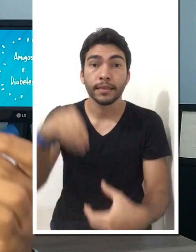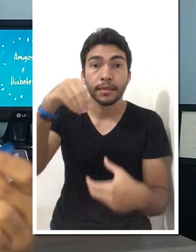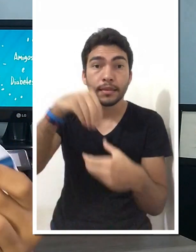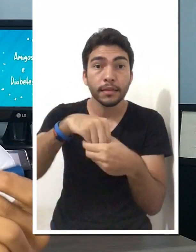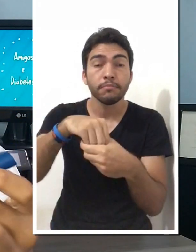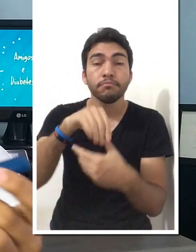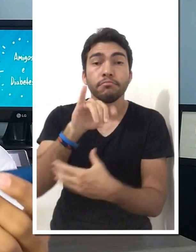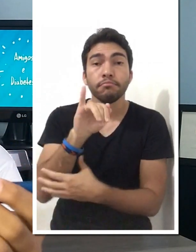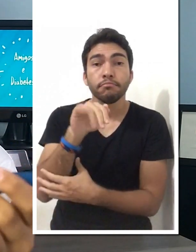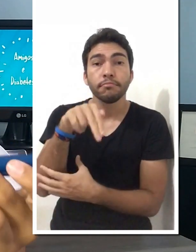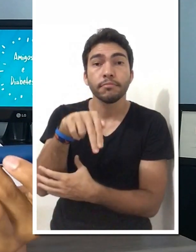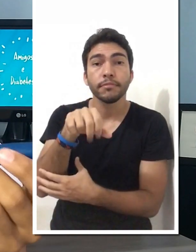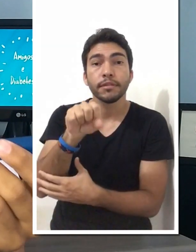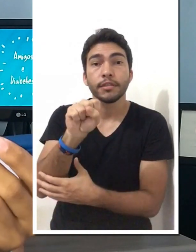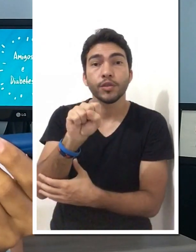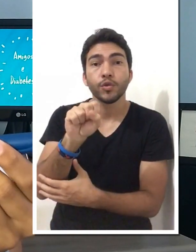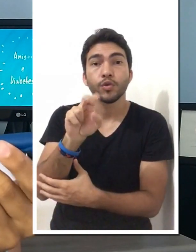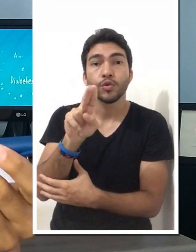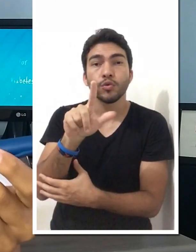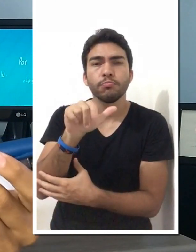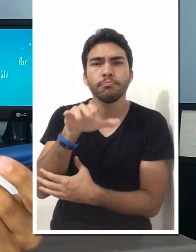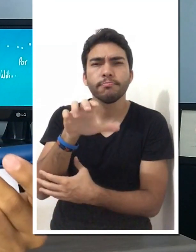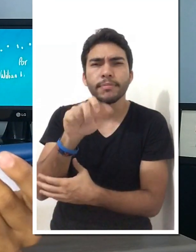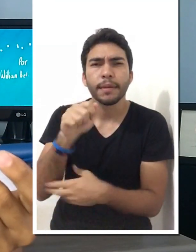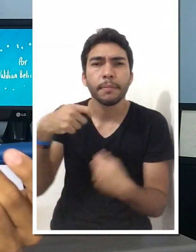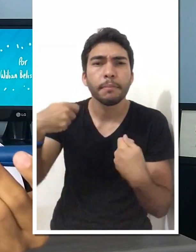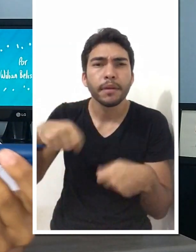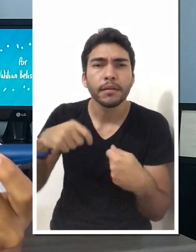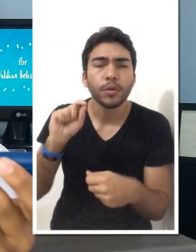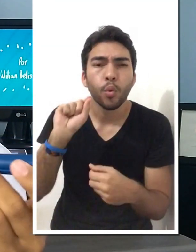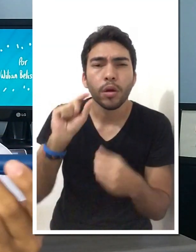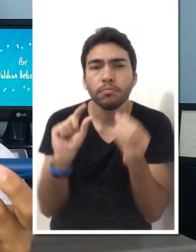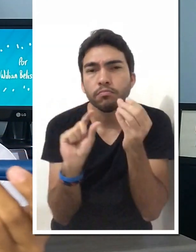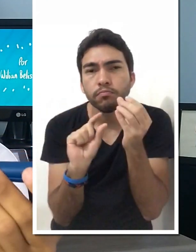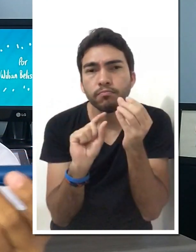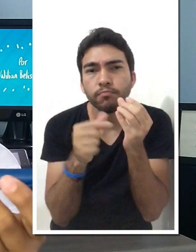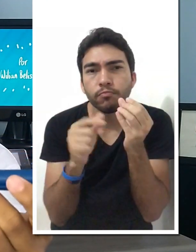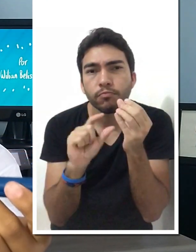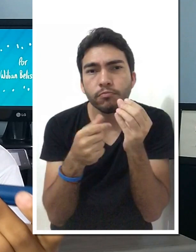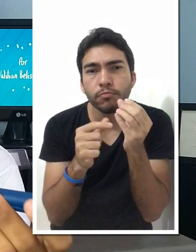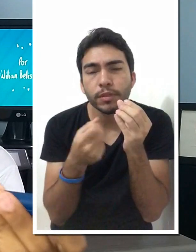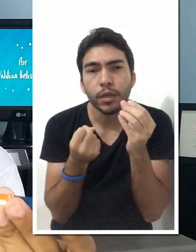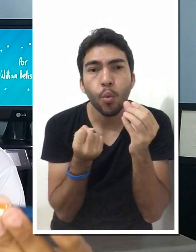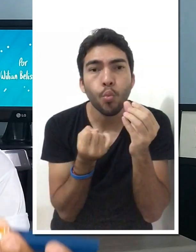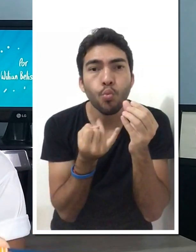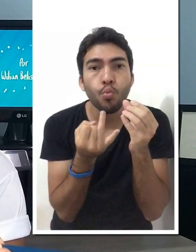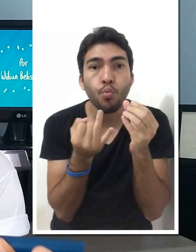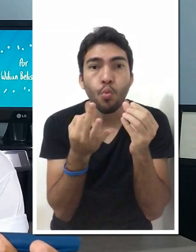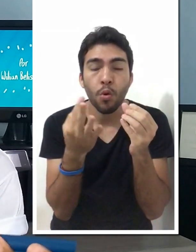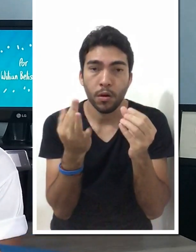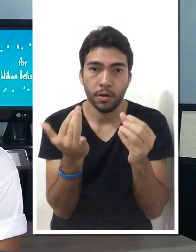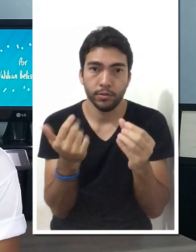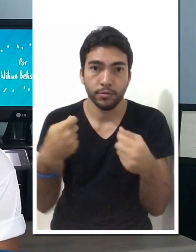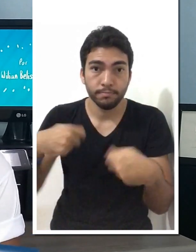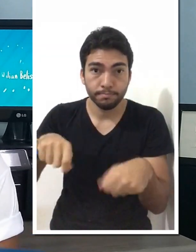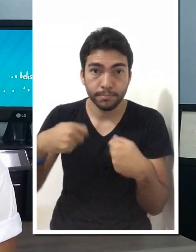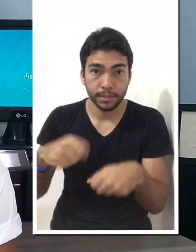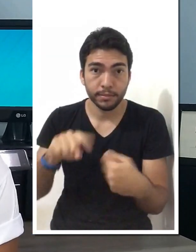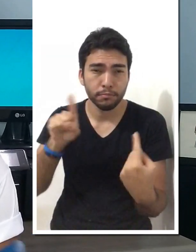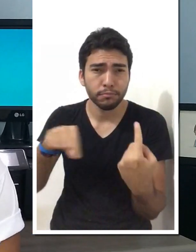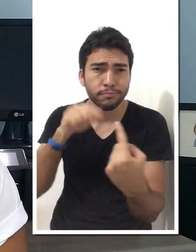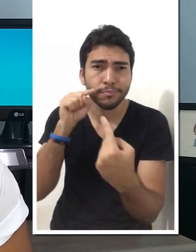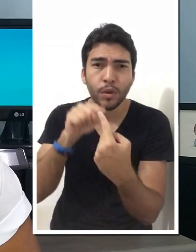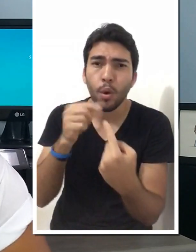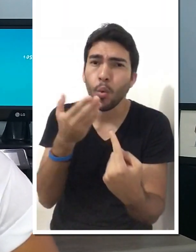insulina. Então você só precisa ajustar a dosagem aqui de acordo com a sua glicemia ou o que você vai